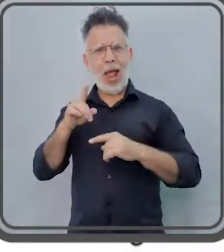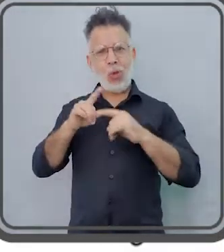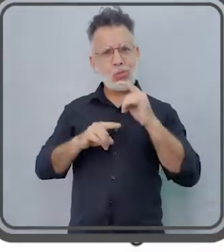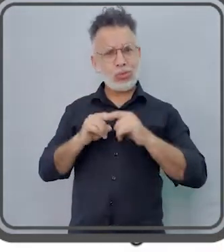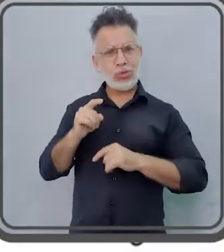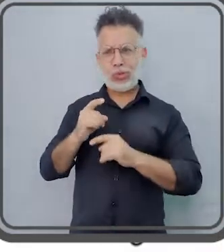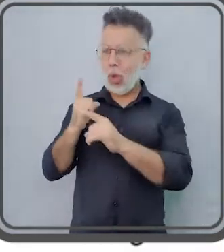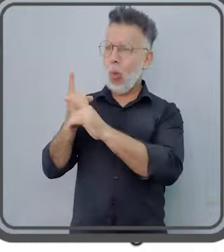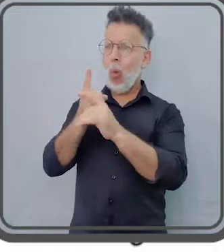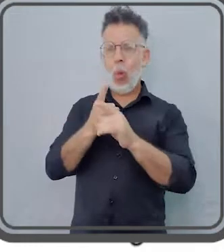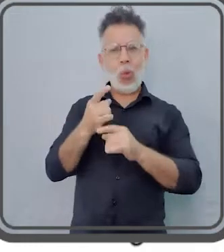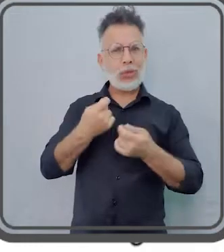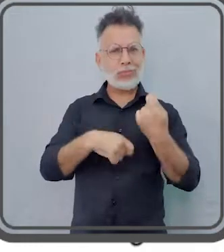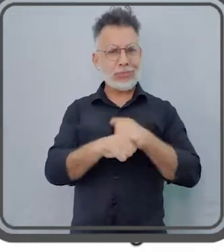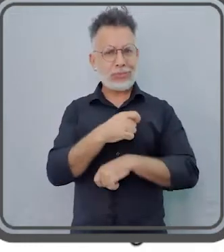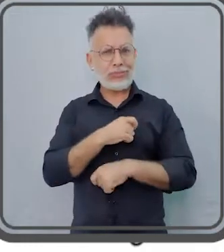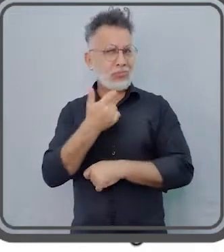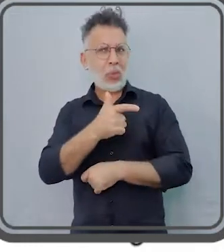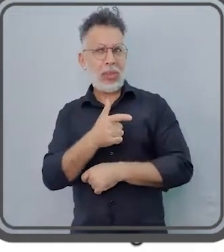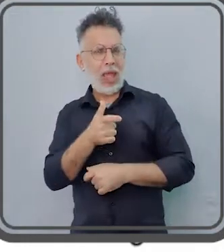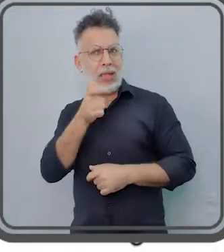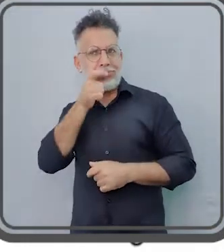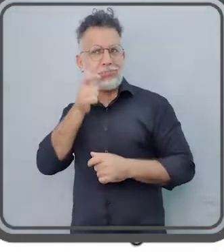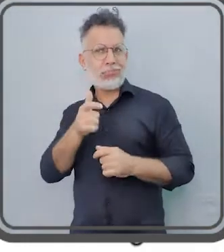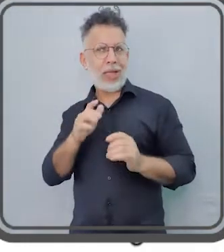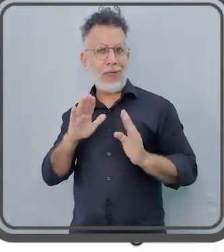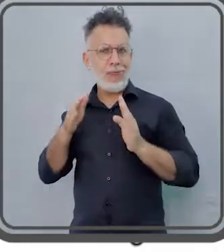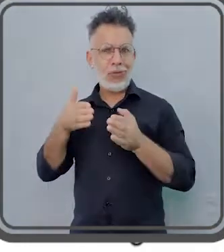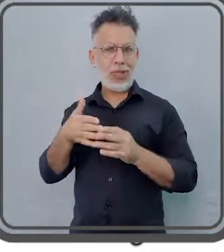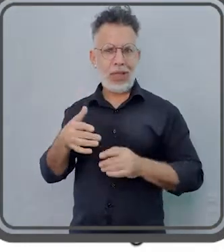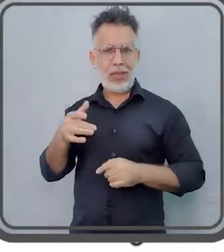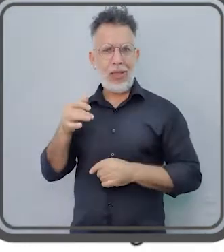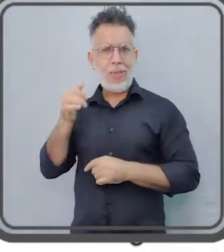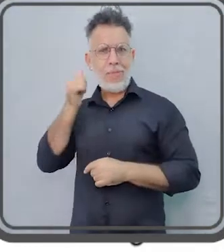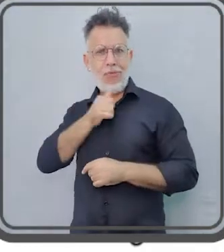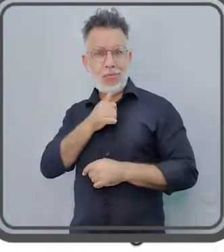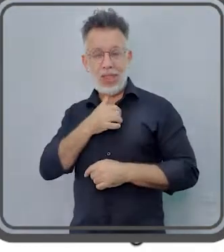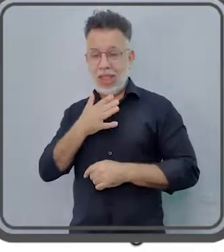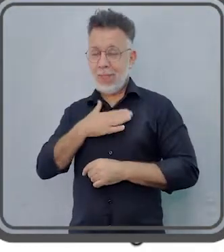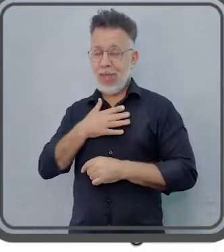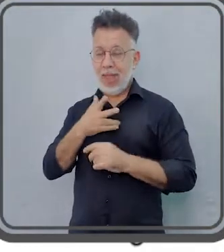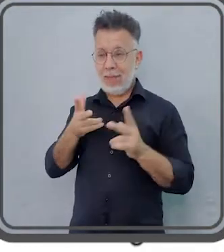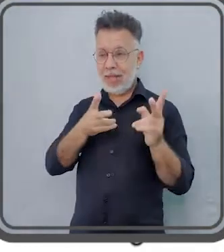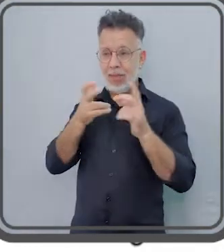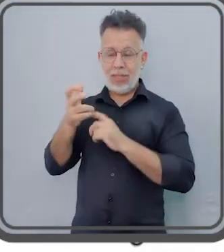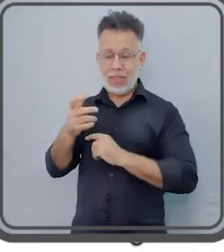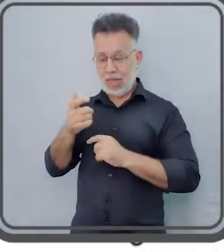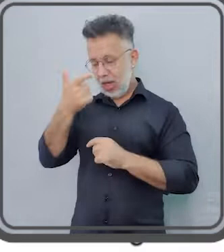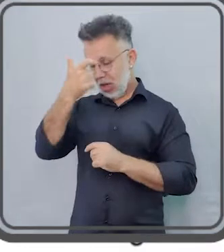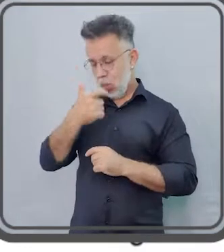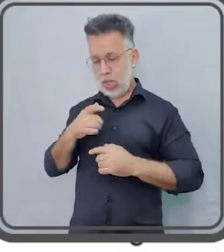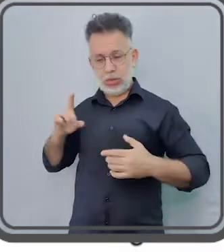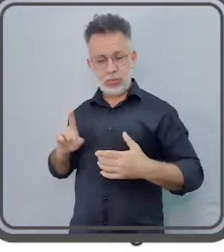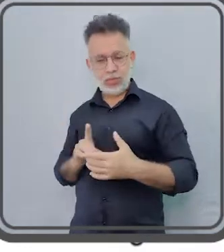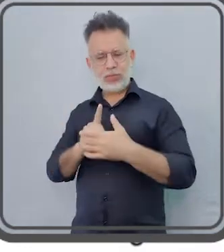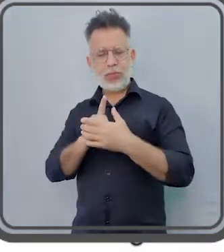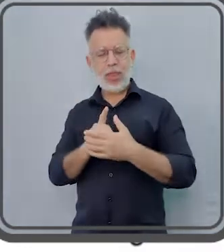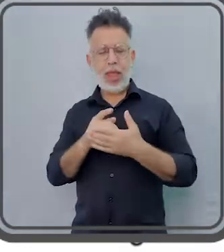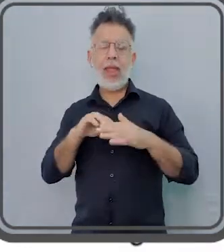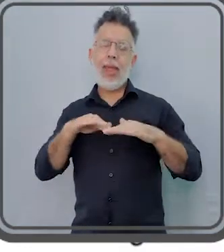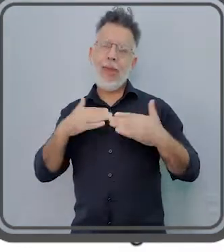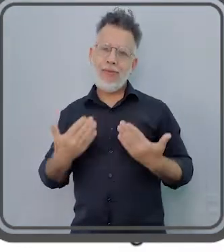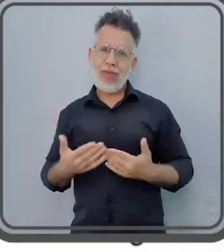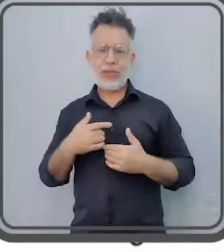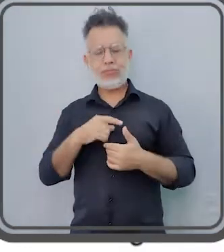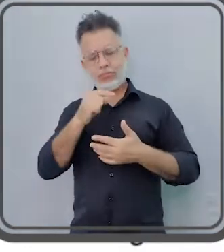aos produtos que eu encontro no mercado. Não tem nenhum apelo feminino na minha percepção enquanto consumidora. Enfim,